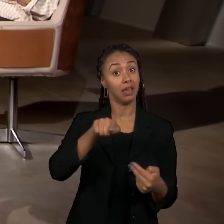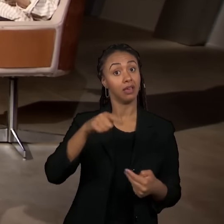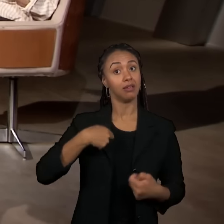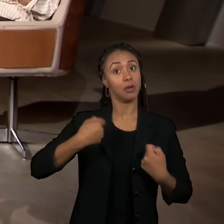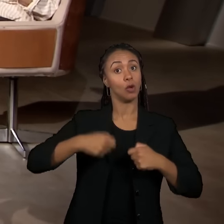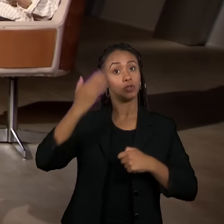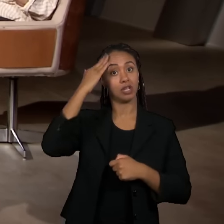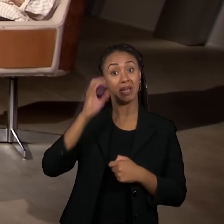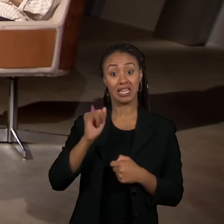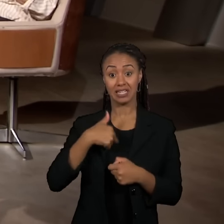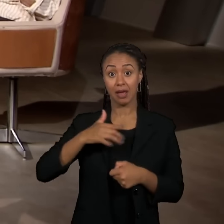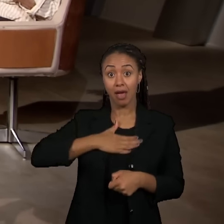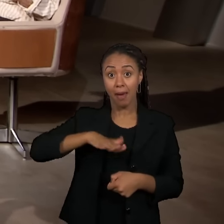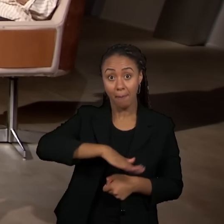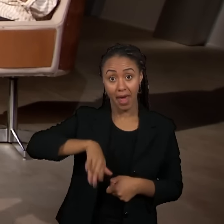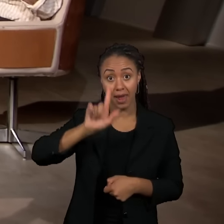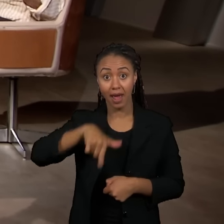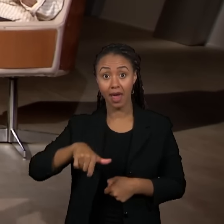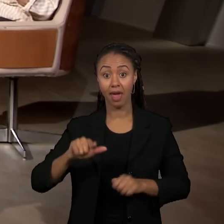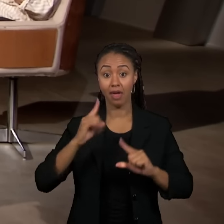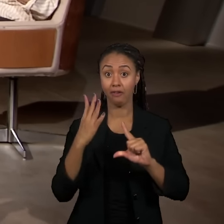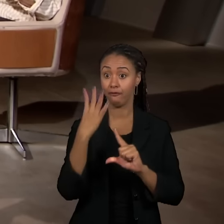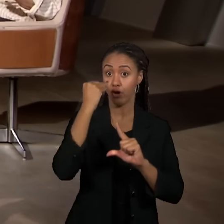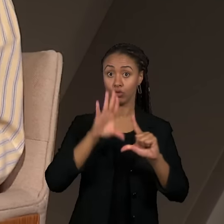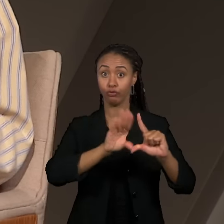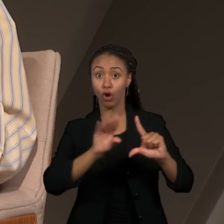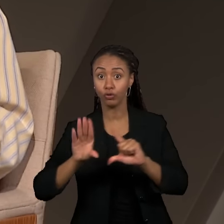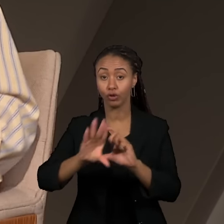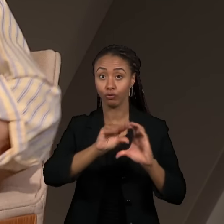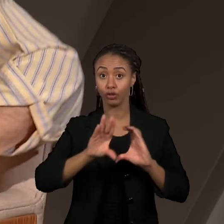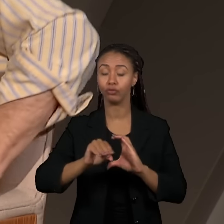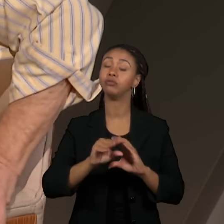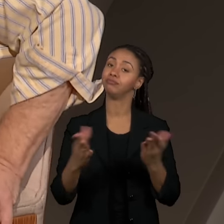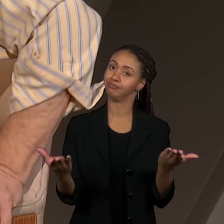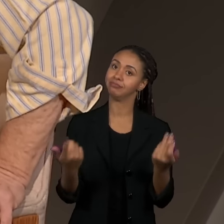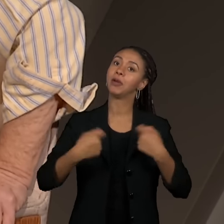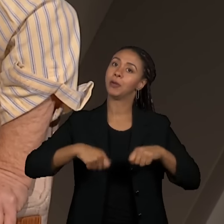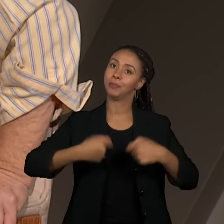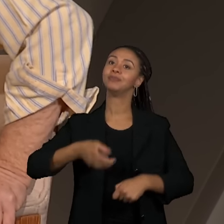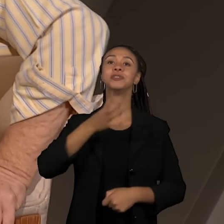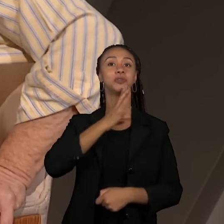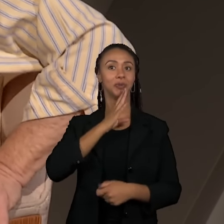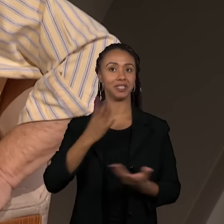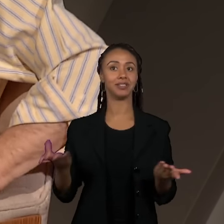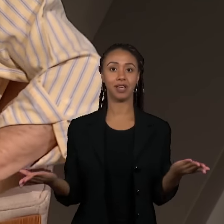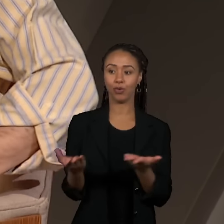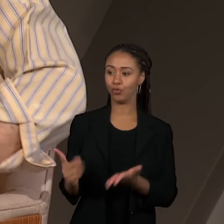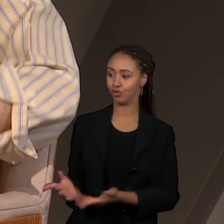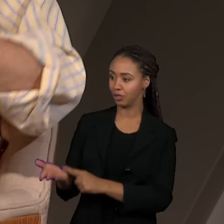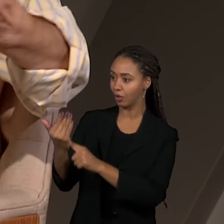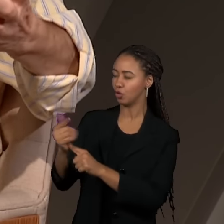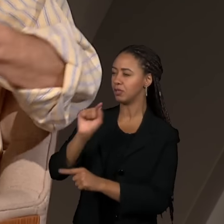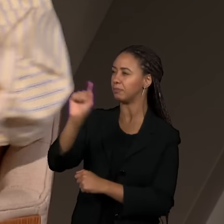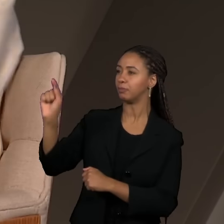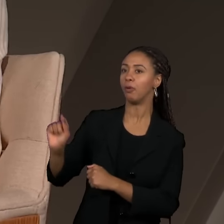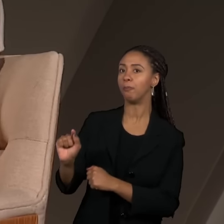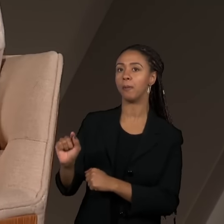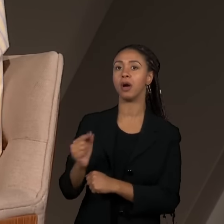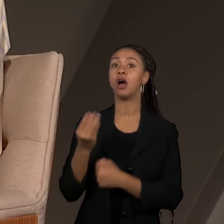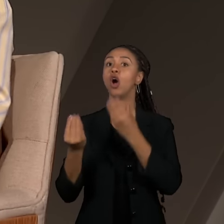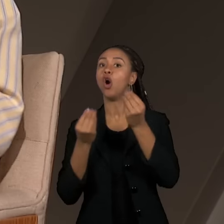mexendo com fotografia eu teria que saber o potencial que isso né Oferece que Essas tecnologias oferece para saber quando que eu uso uma